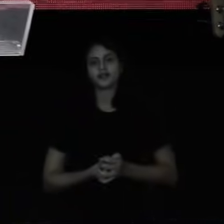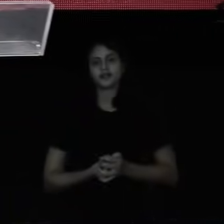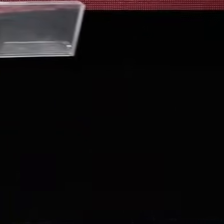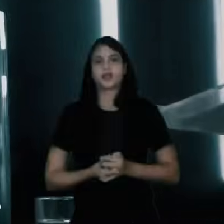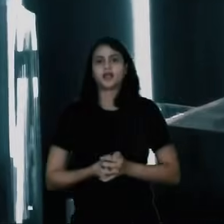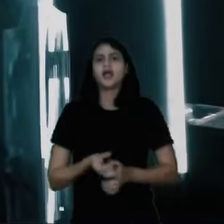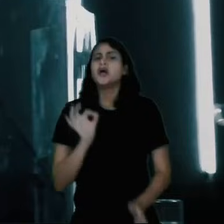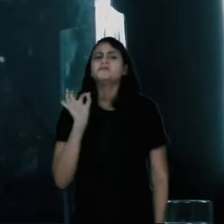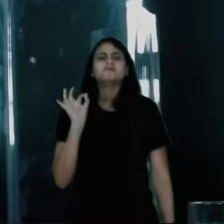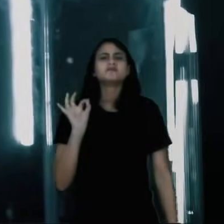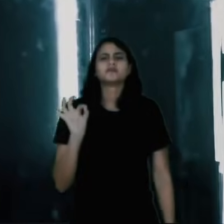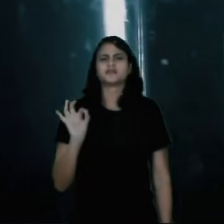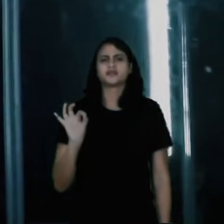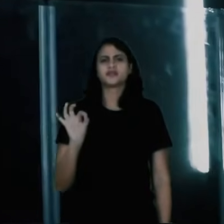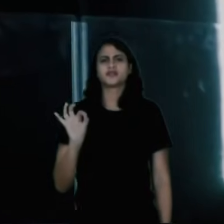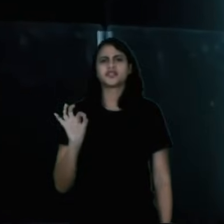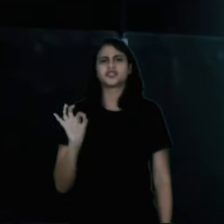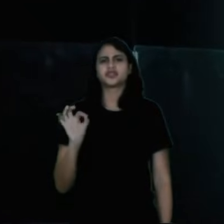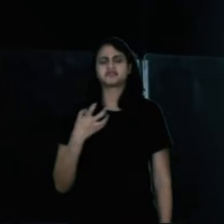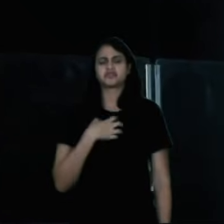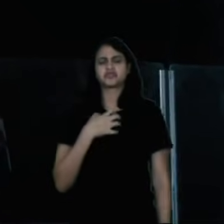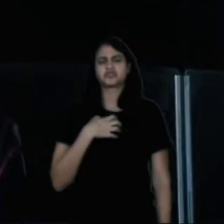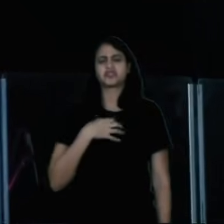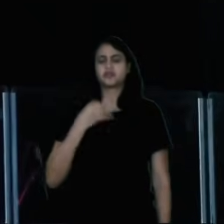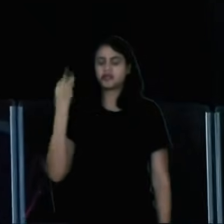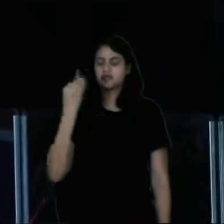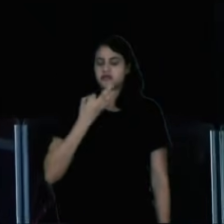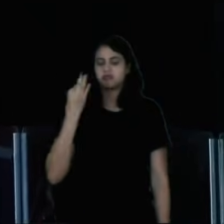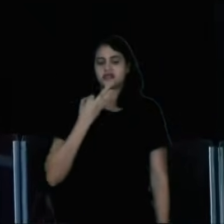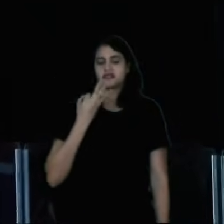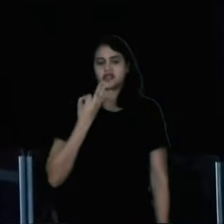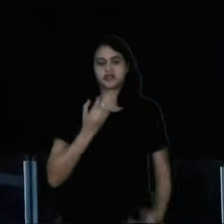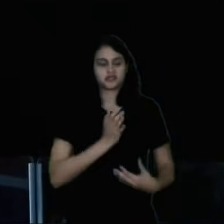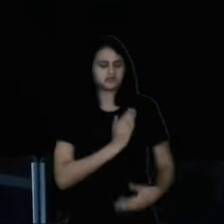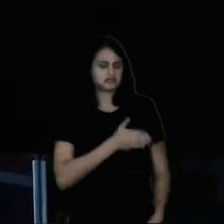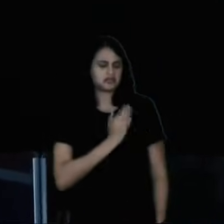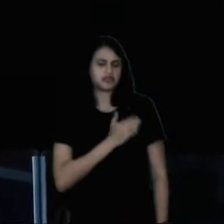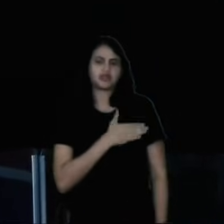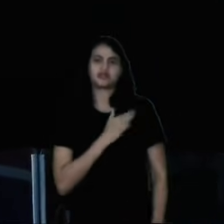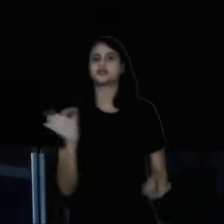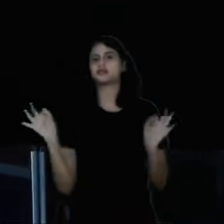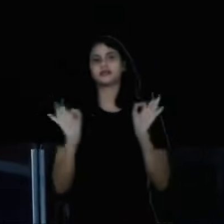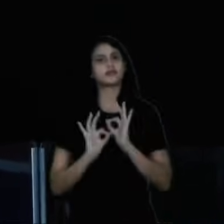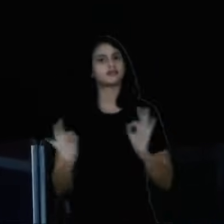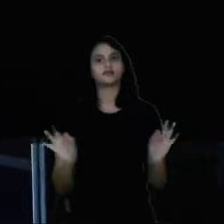o sentimento de perfeição ocupar o seu coração, porque senão